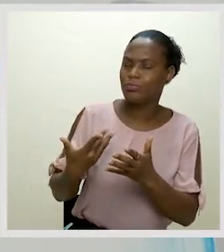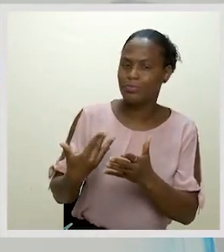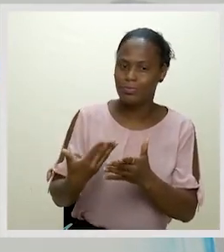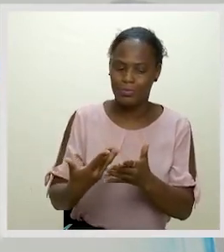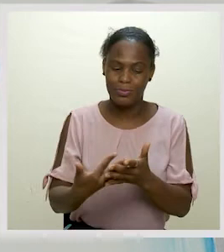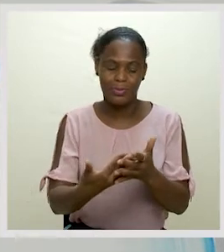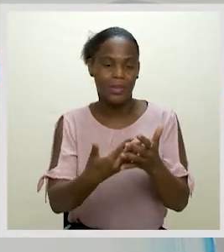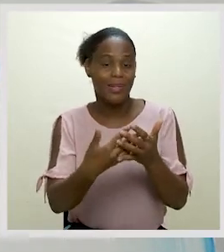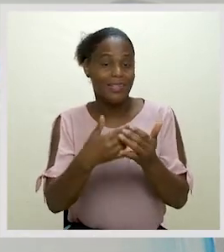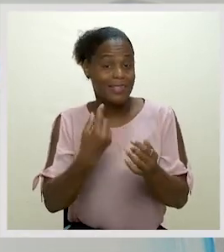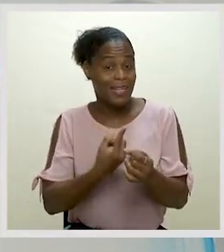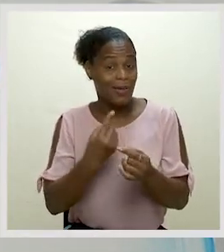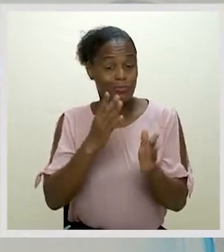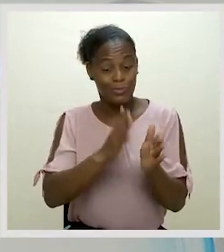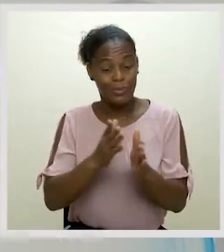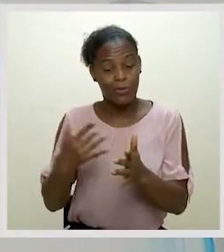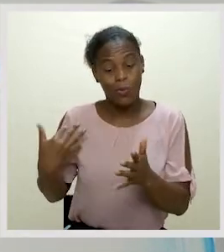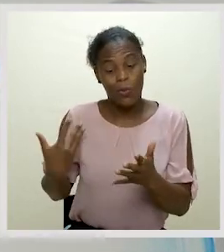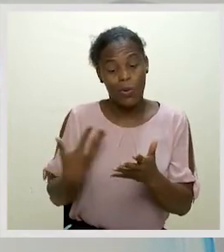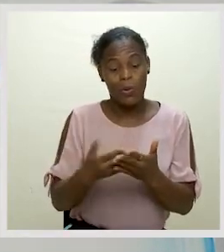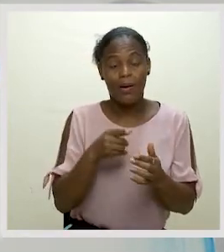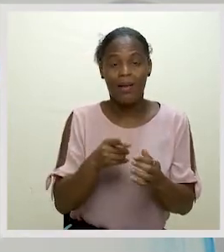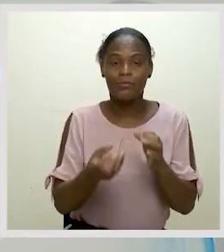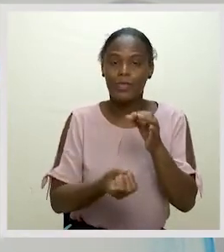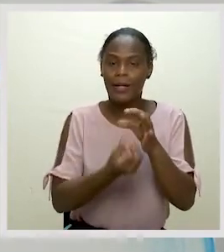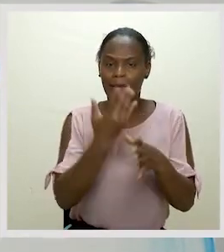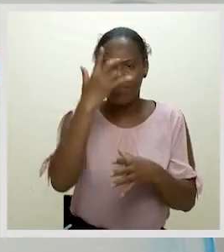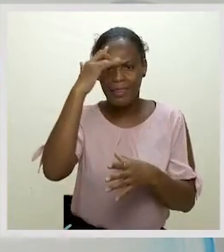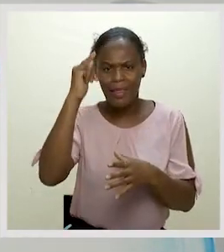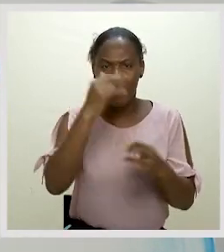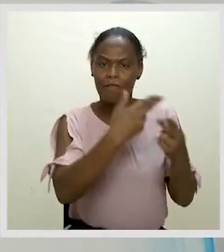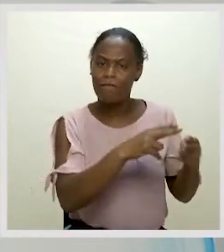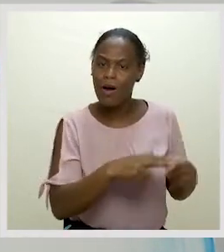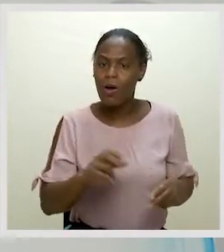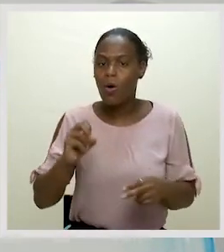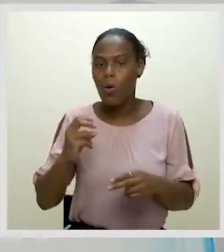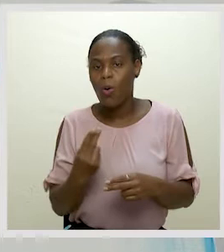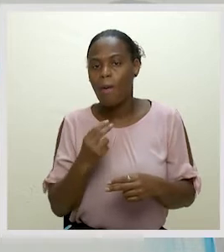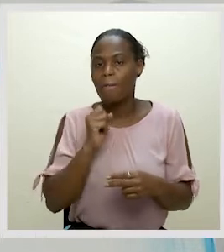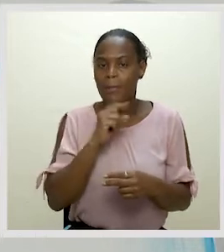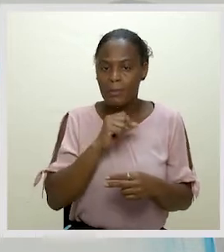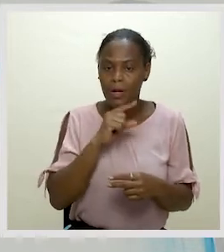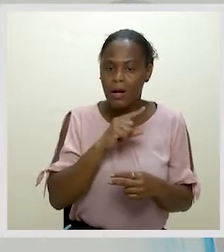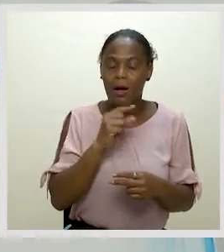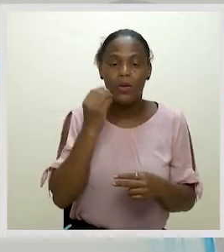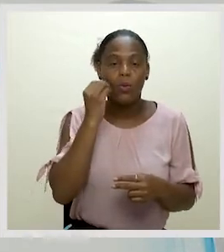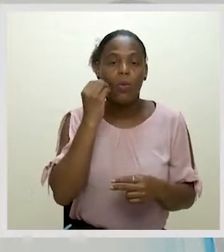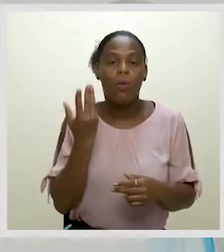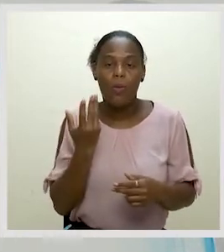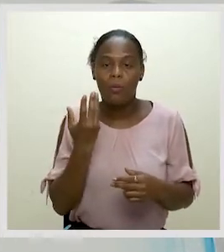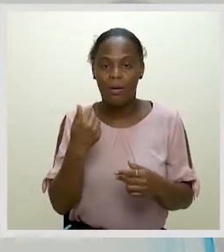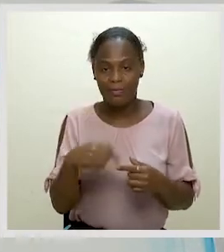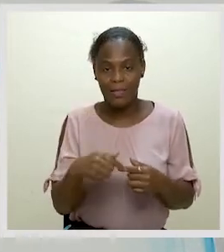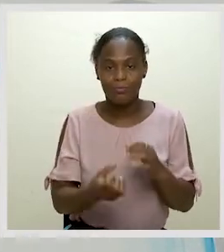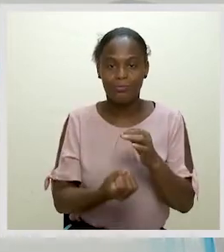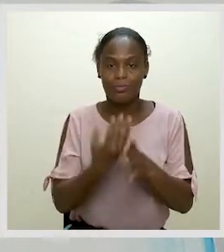sendo um processo muito longo, daí surgiram várias ideias ou hipóteses